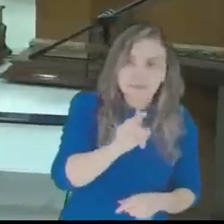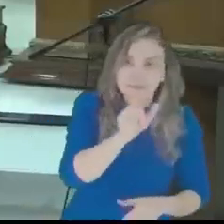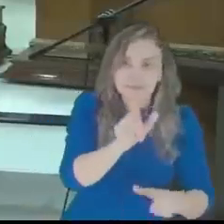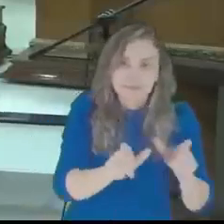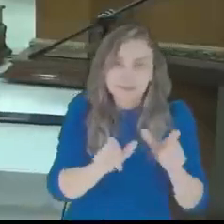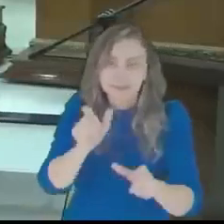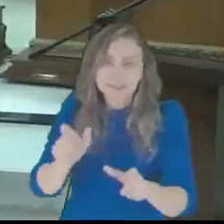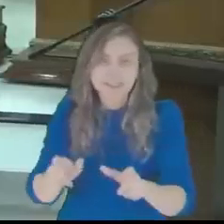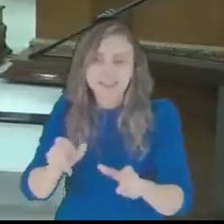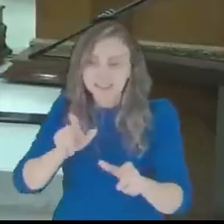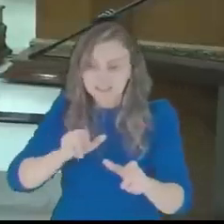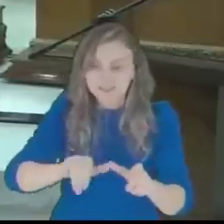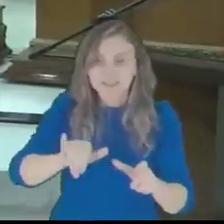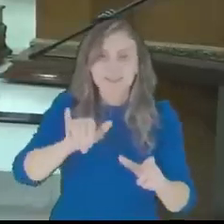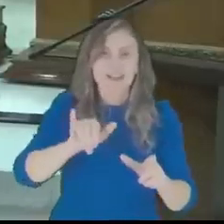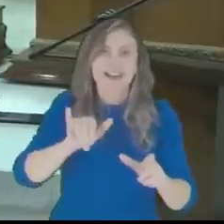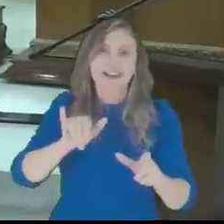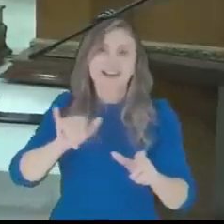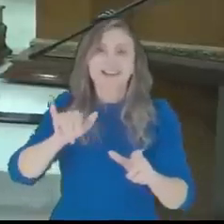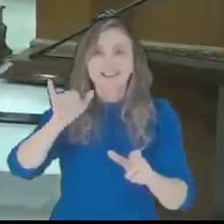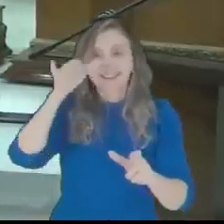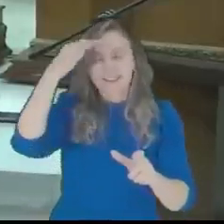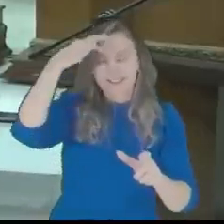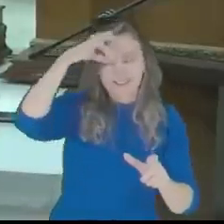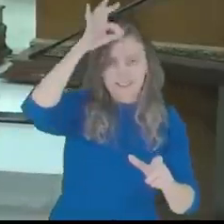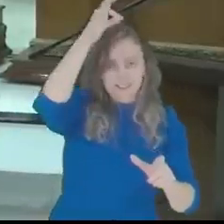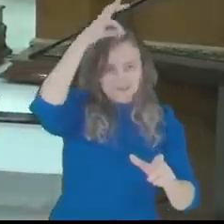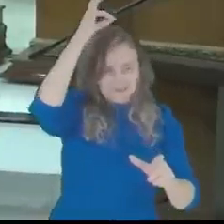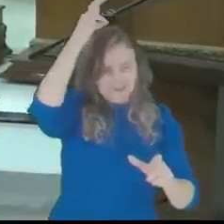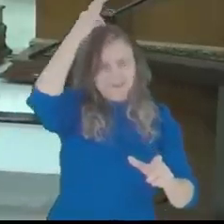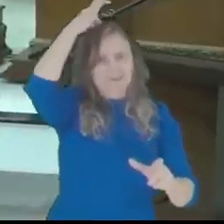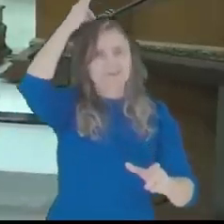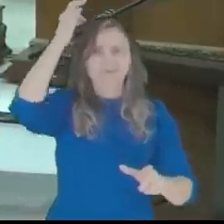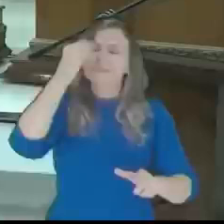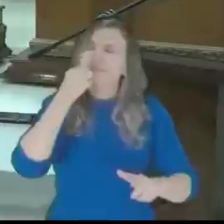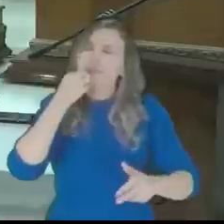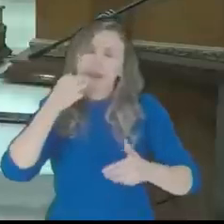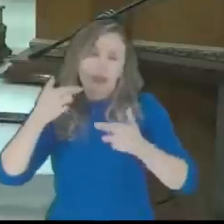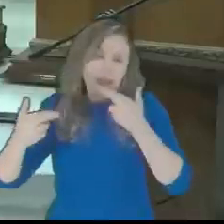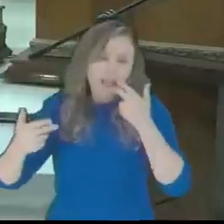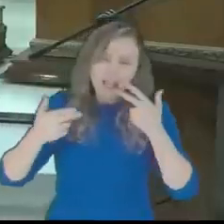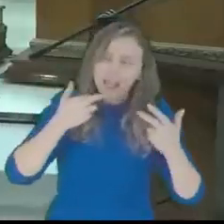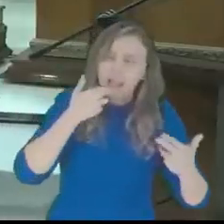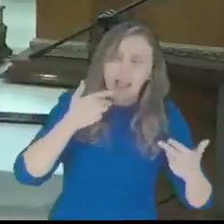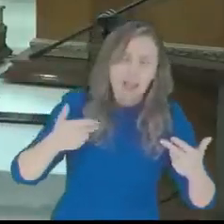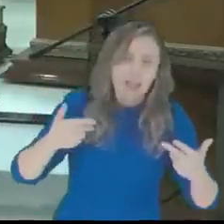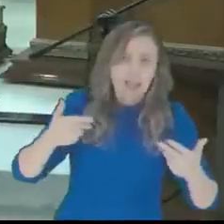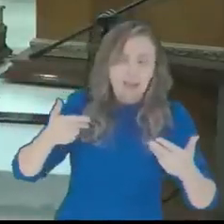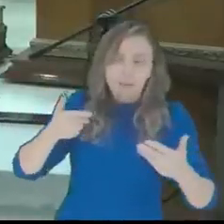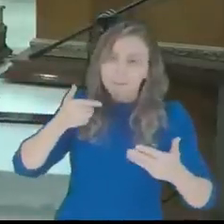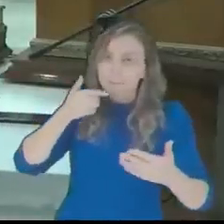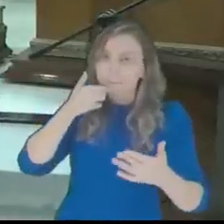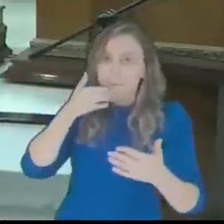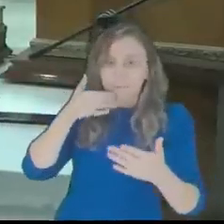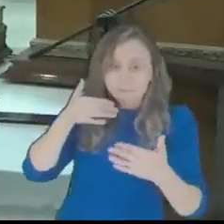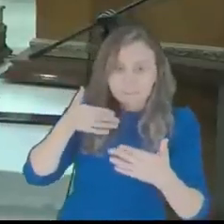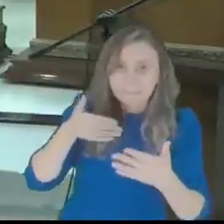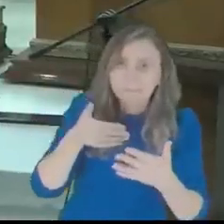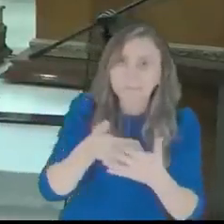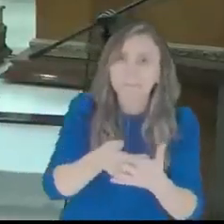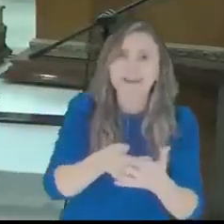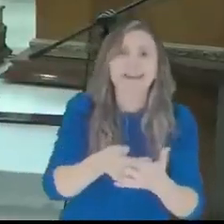batizados com o Espírito Santo, não muito depois